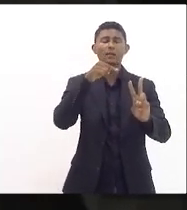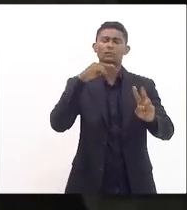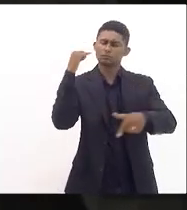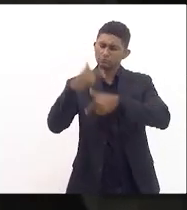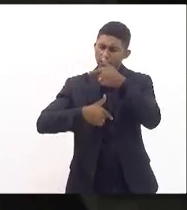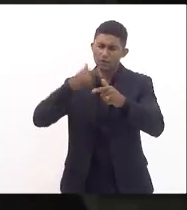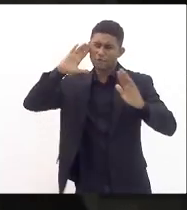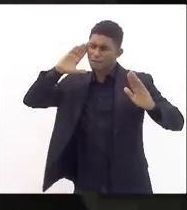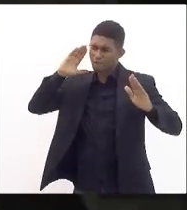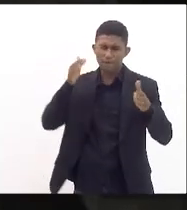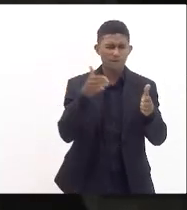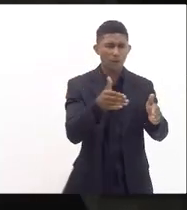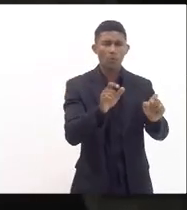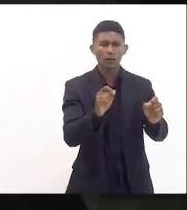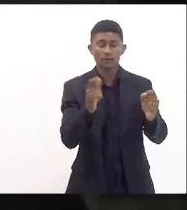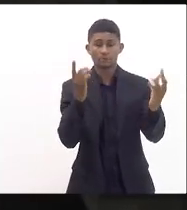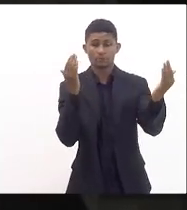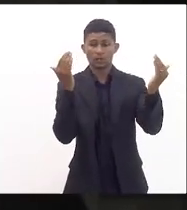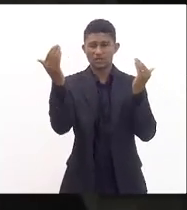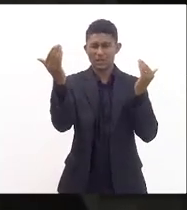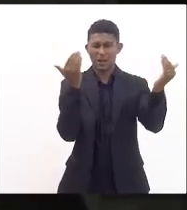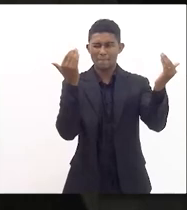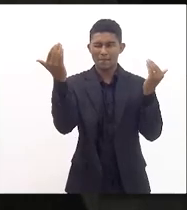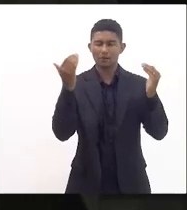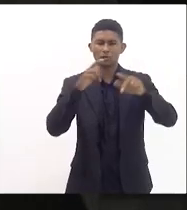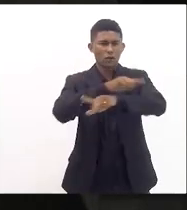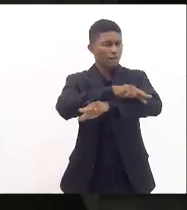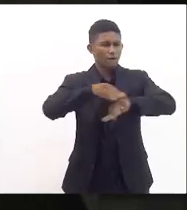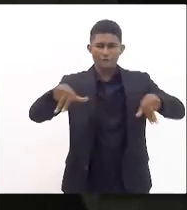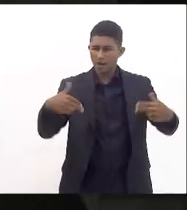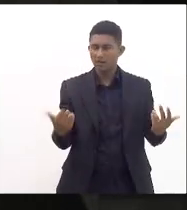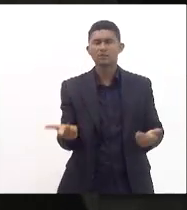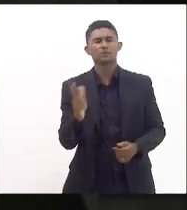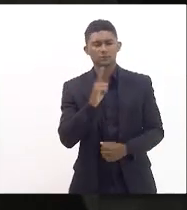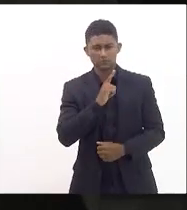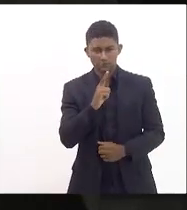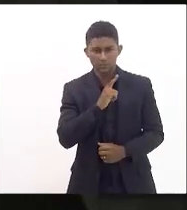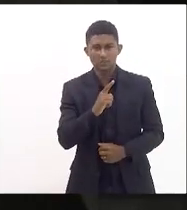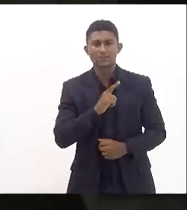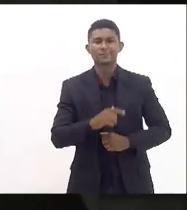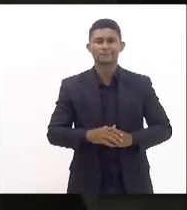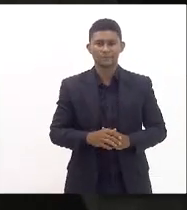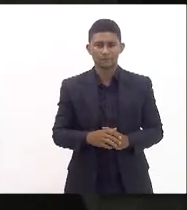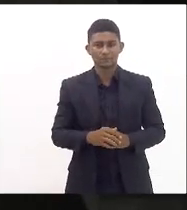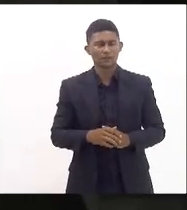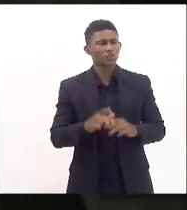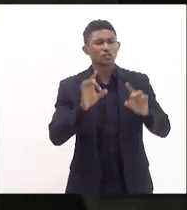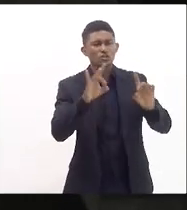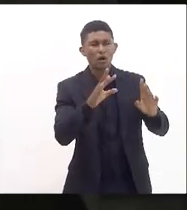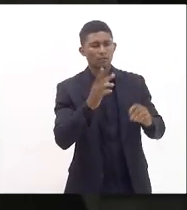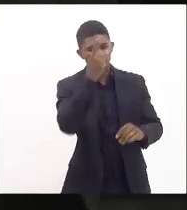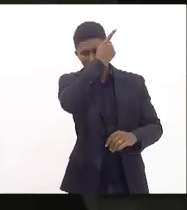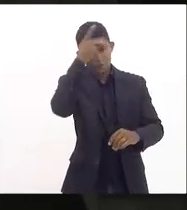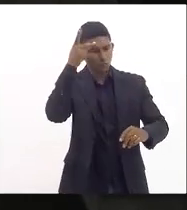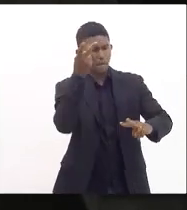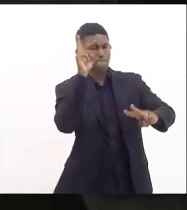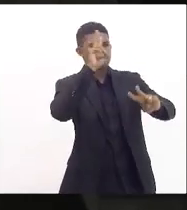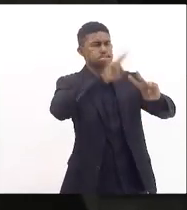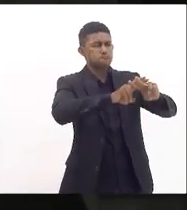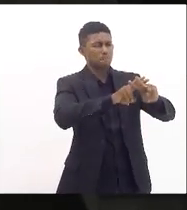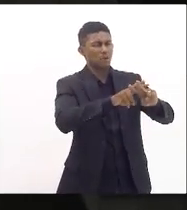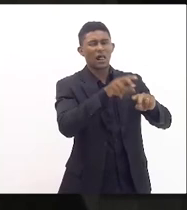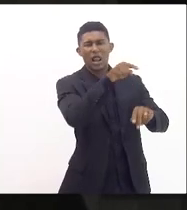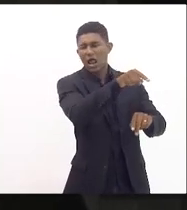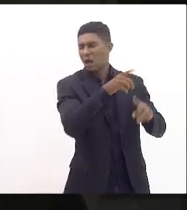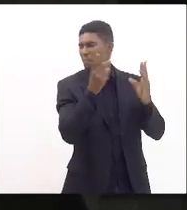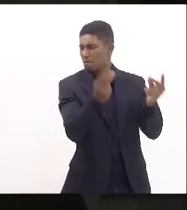construção de terapêuticas, ou de terapias alternativas ao enclausuramento né, enfim, a internação dos